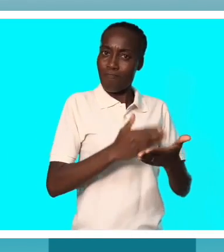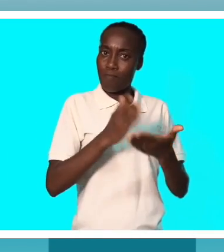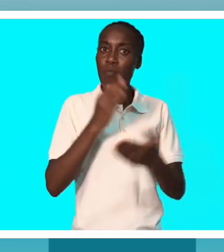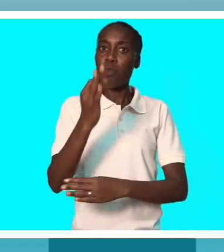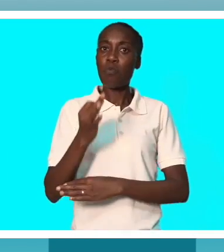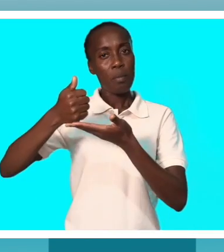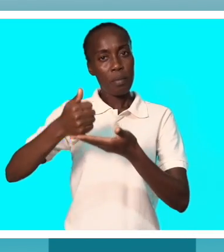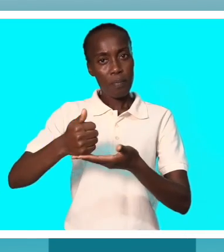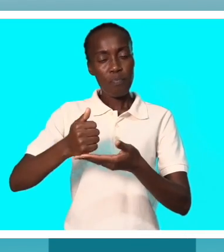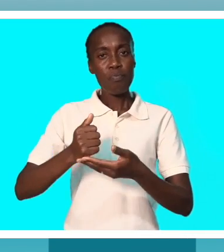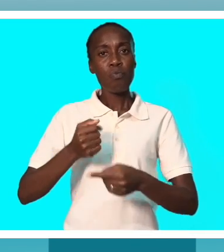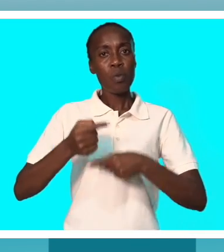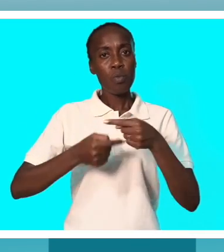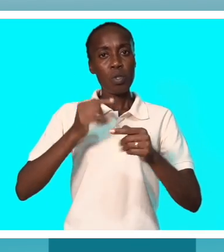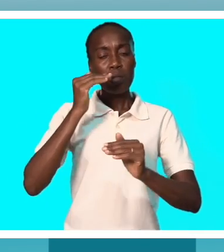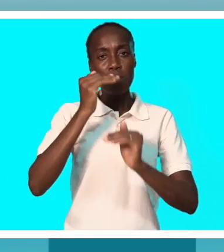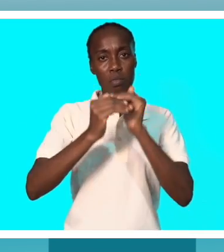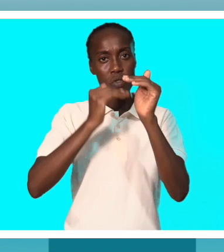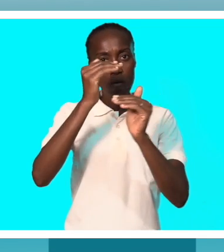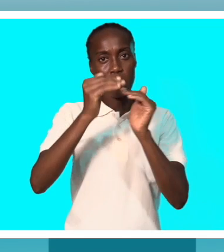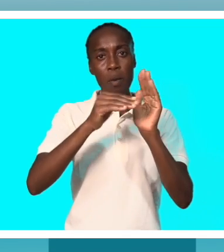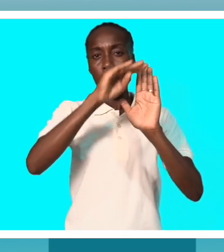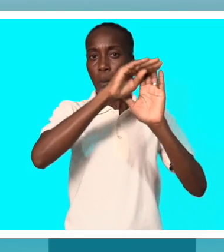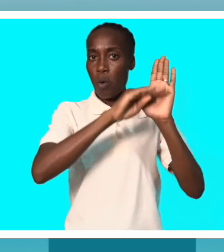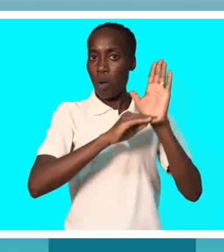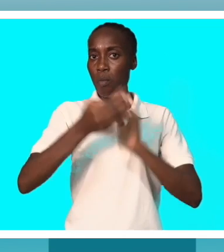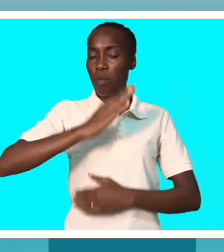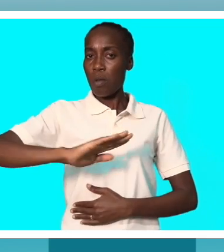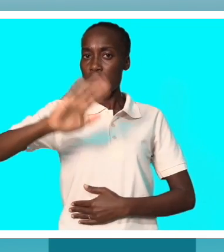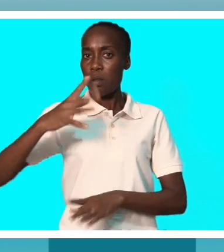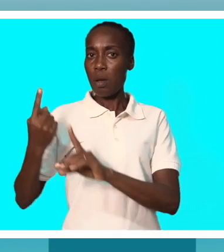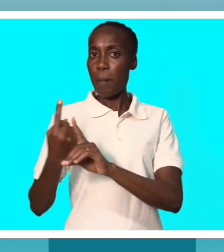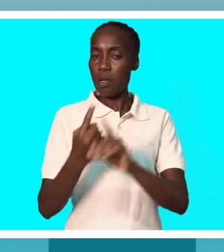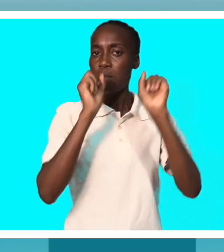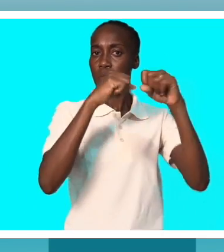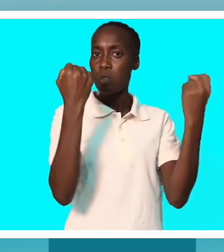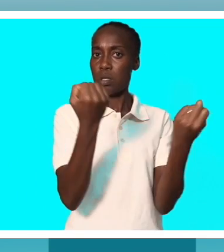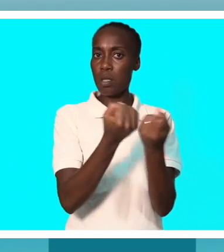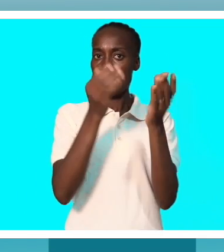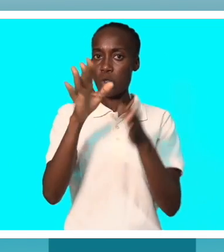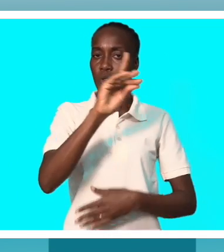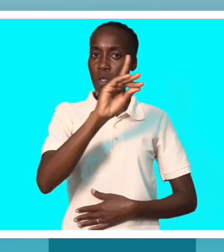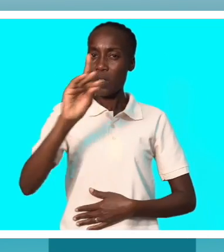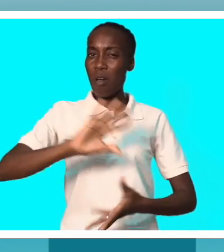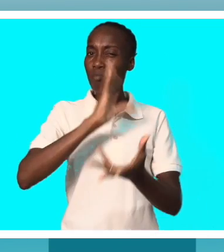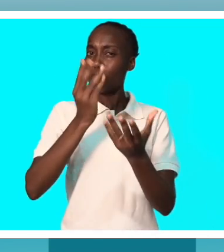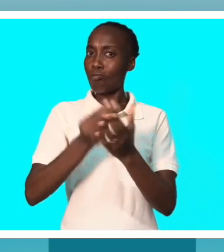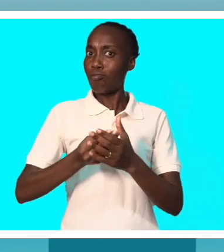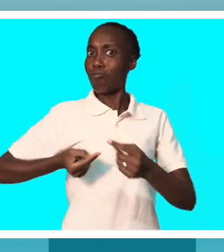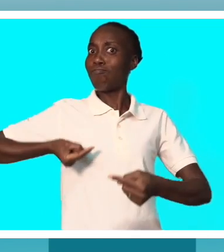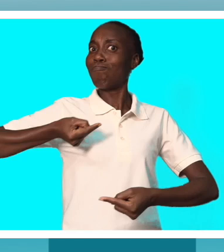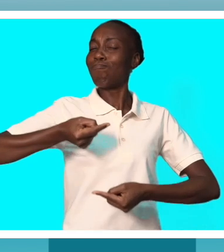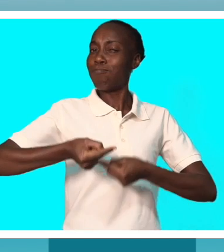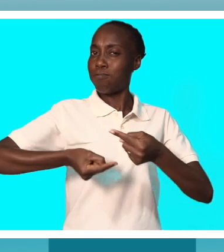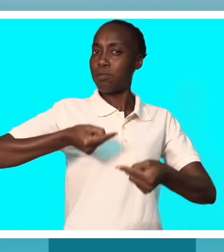futuras. O será contribuir no processo de desenvolvimento da agenda nacional e a participação das organizações